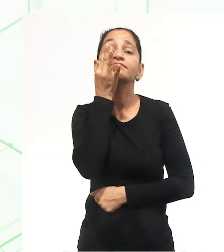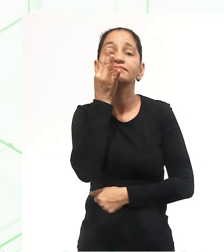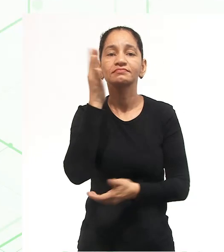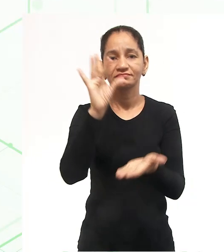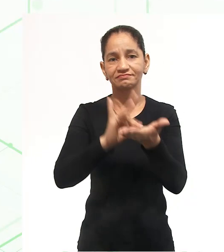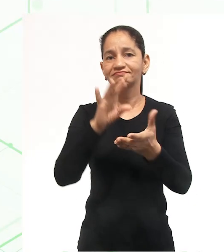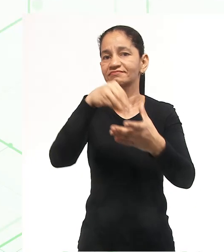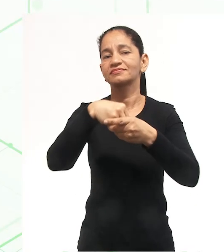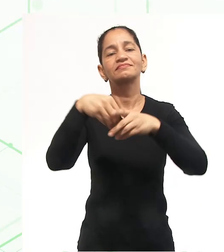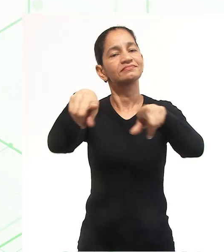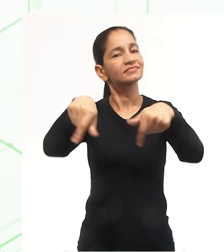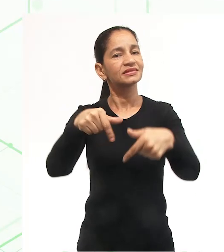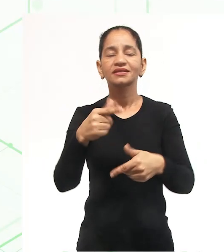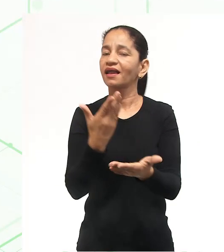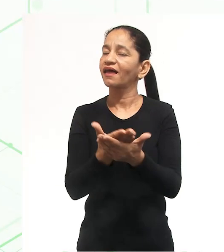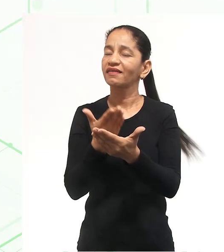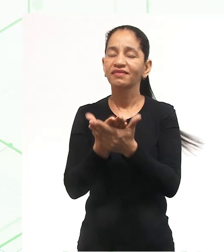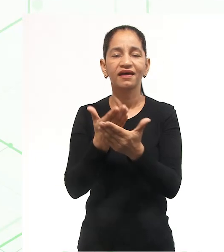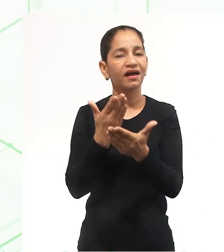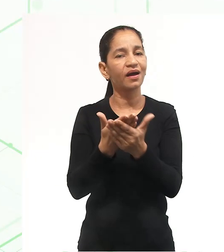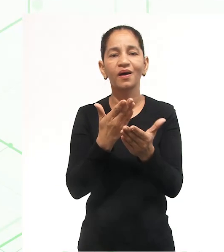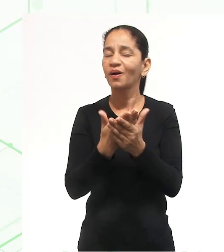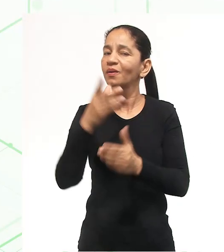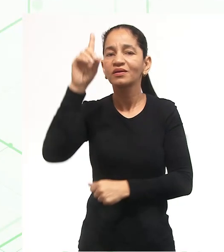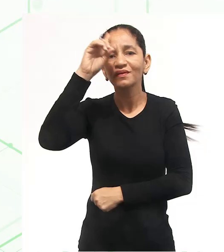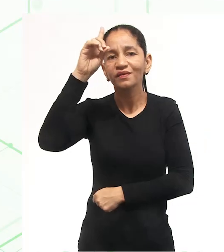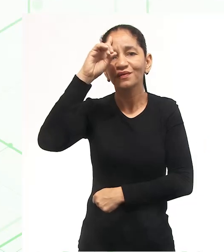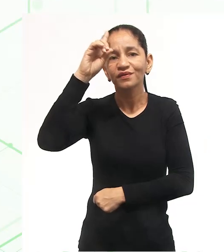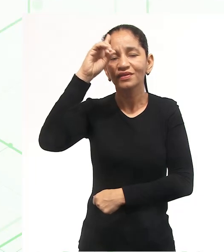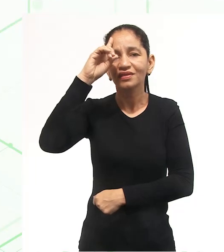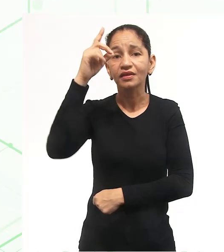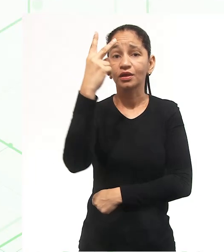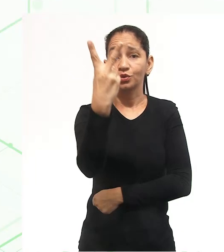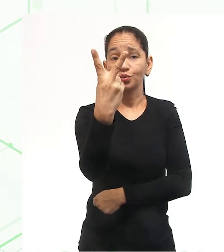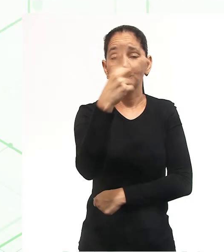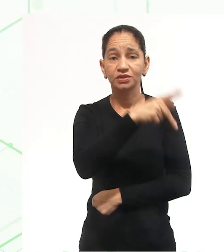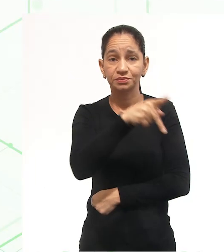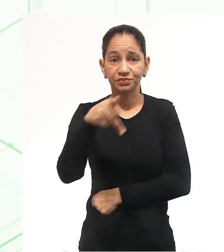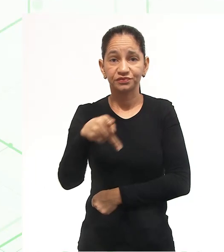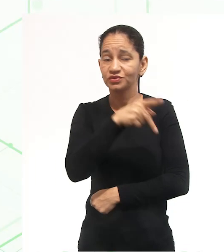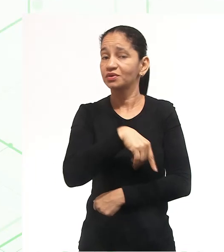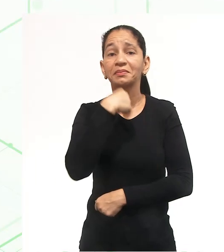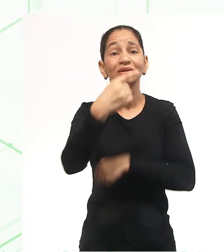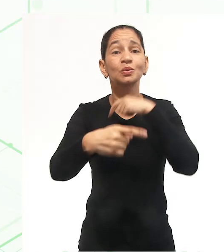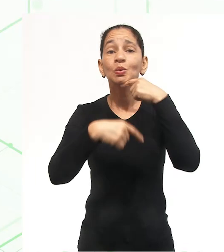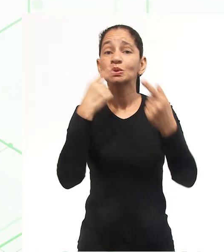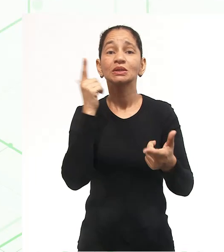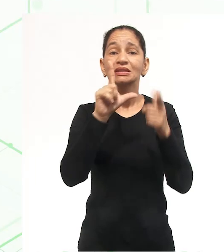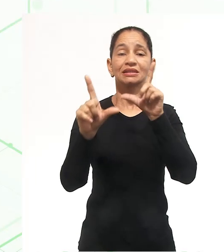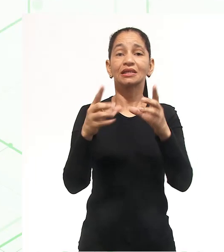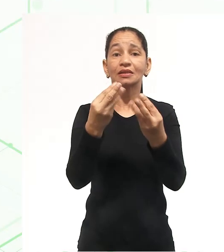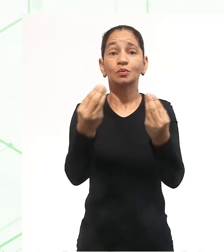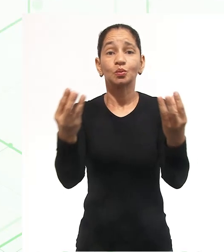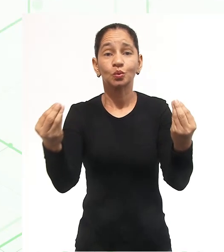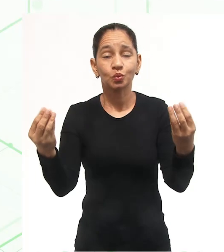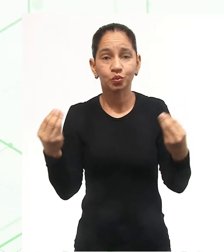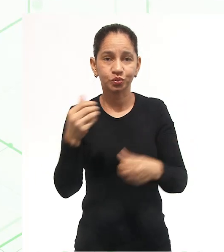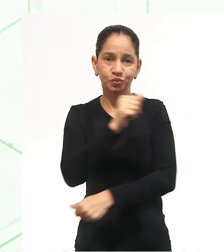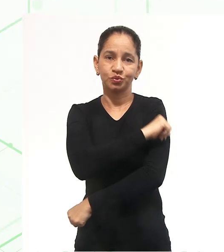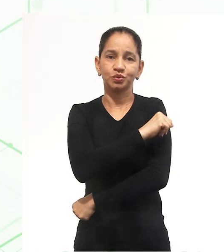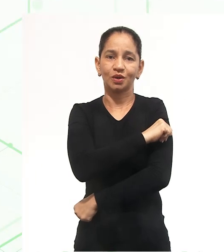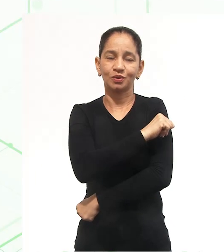professora em sala de aula. Nessa escola são 2 professoras por sala e mesmo assim não dava